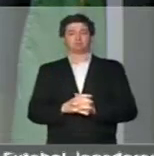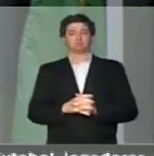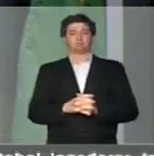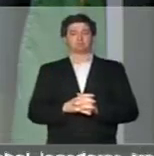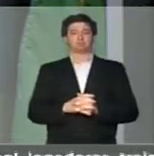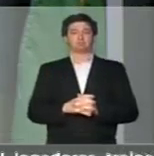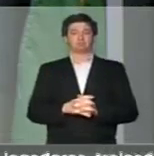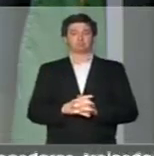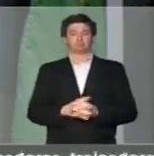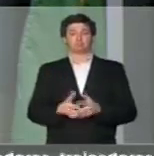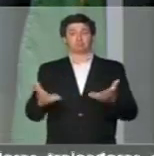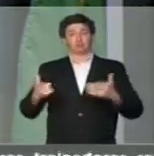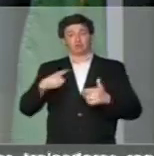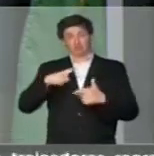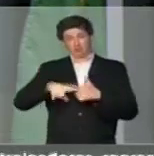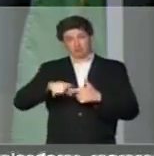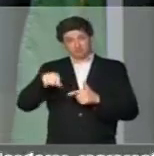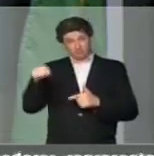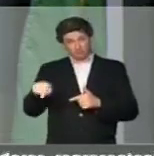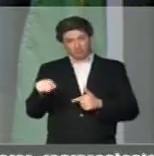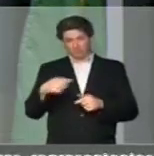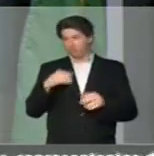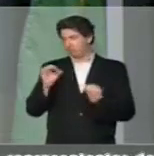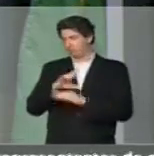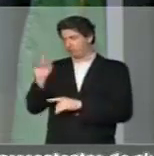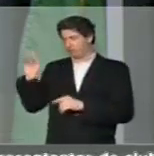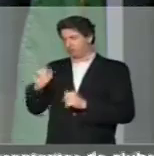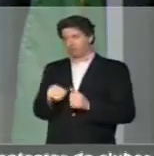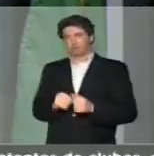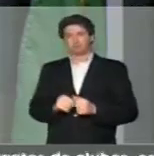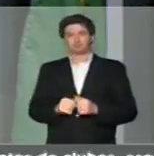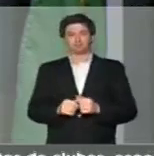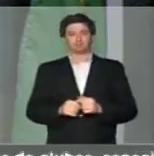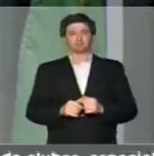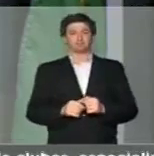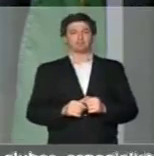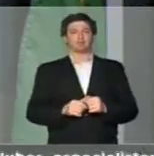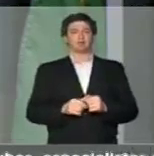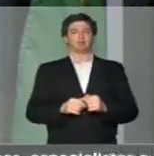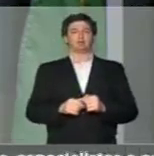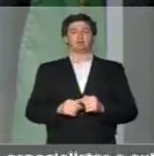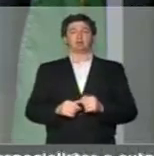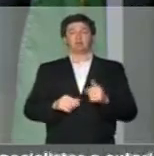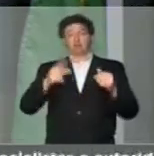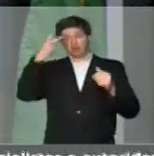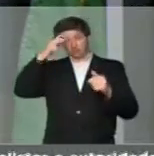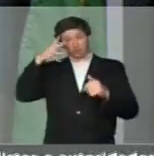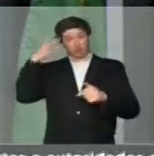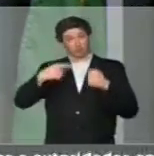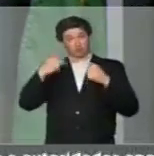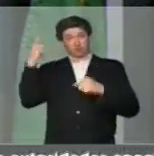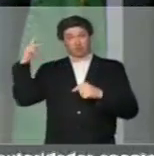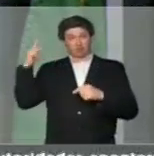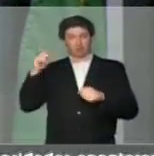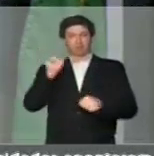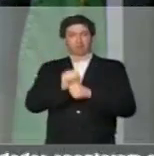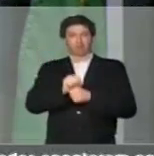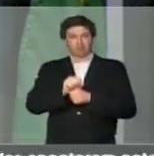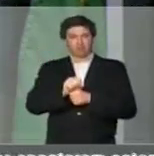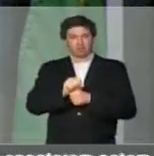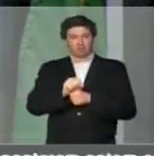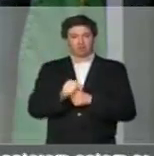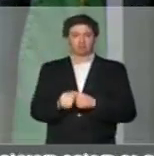já que estamos nessa situação, para concluir, senhor presidente, em que a sua trajetória política é